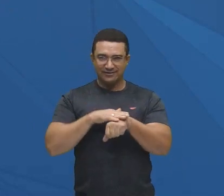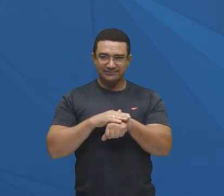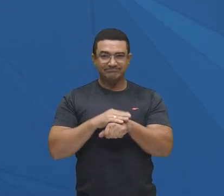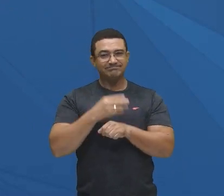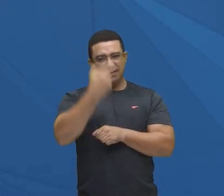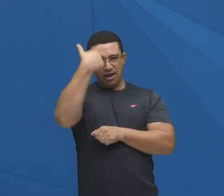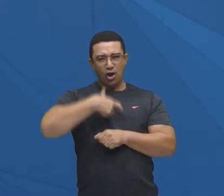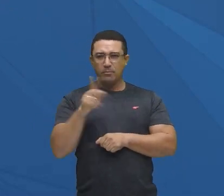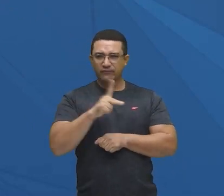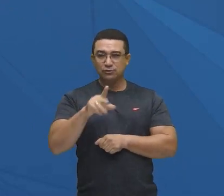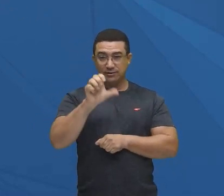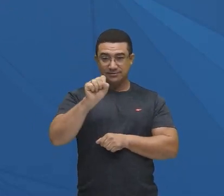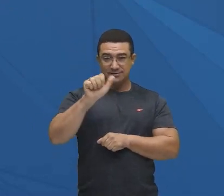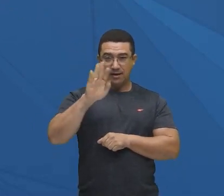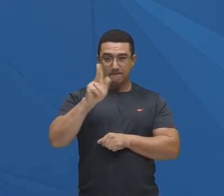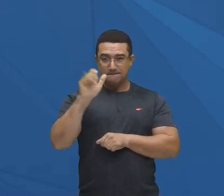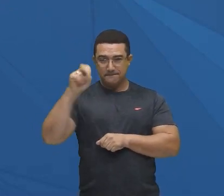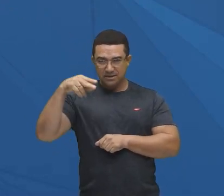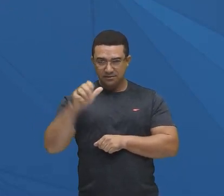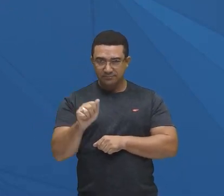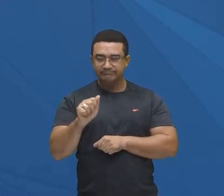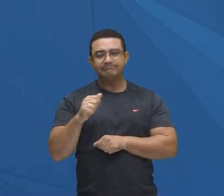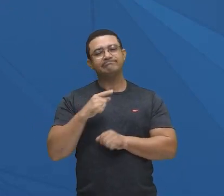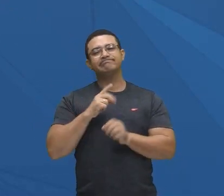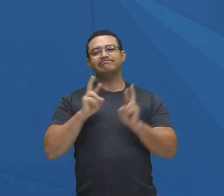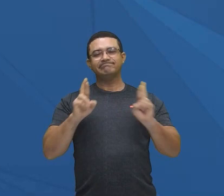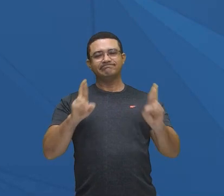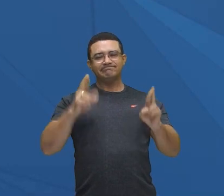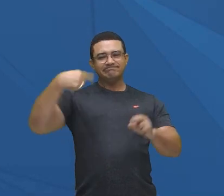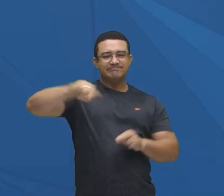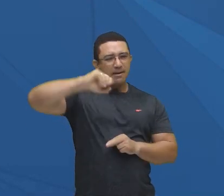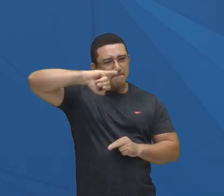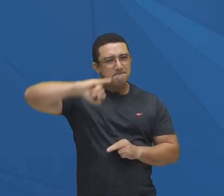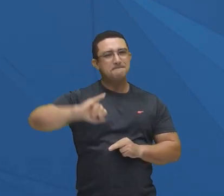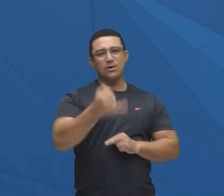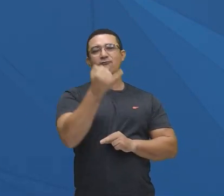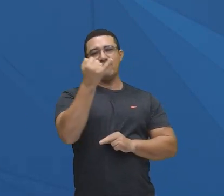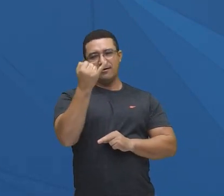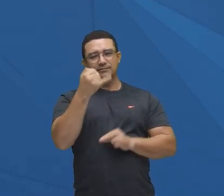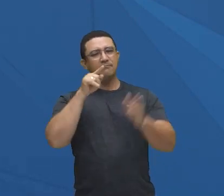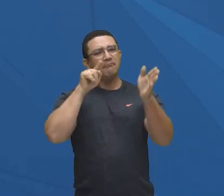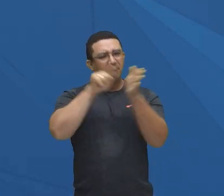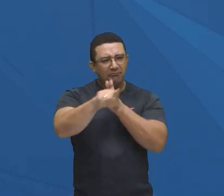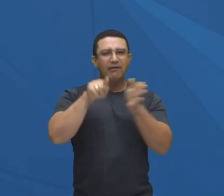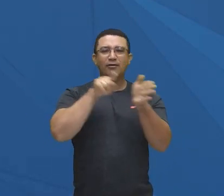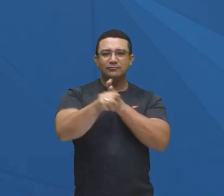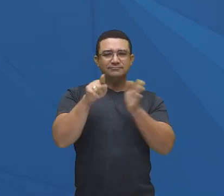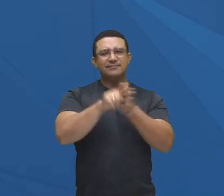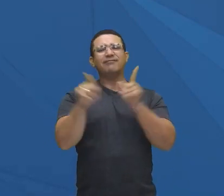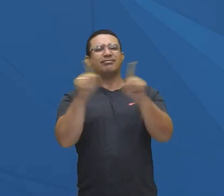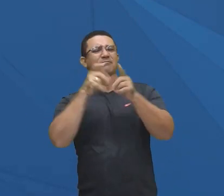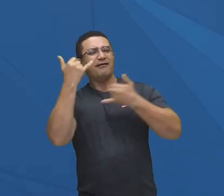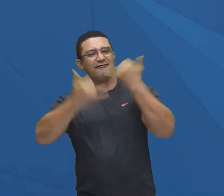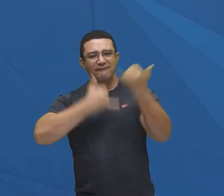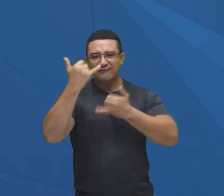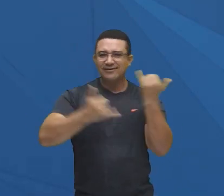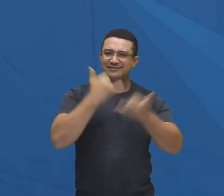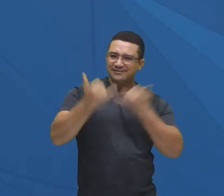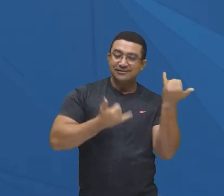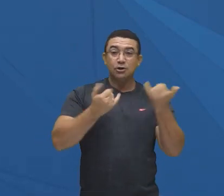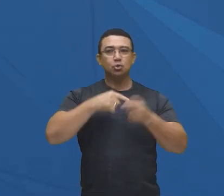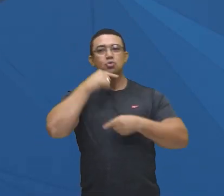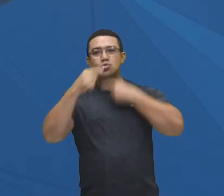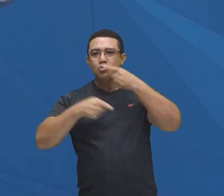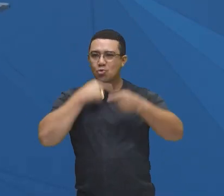professora Sabrina Araújo e espero que vocês aproveitem bastante para perguntar, se divertir, tirar as